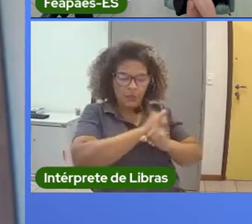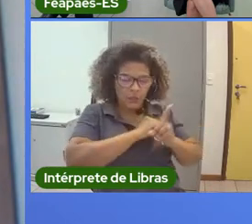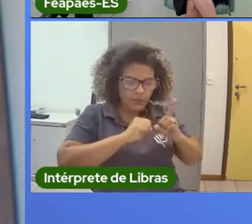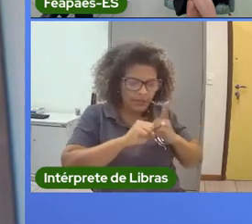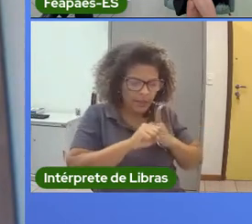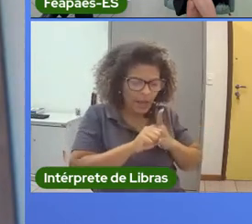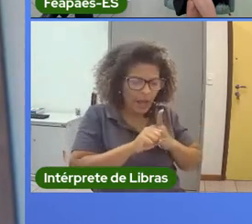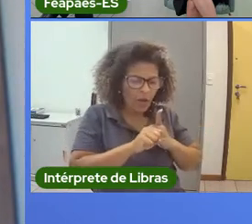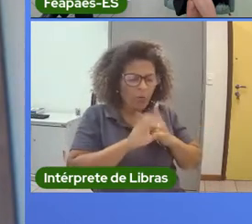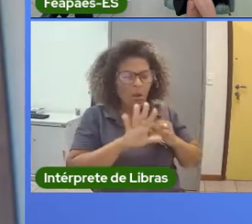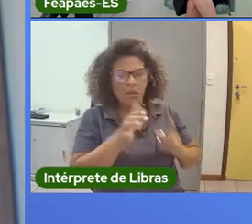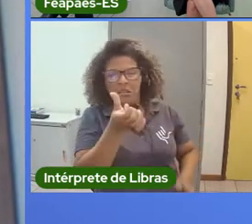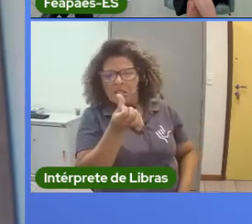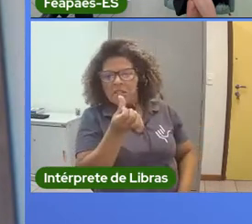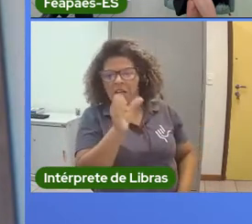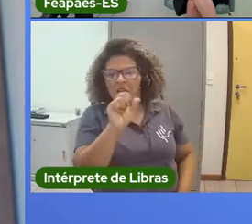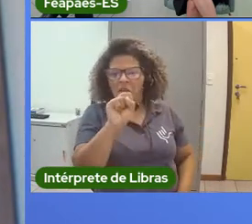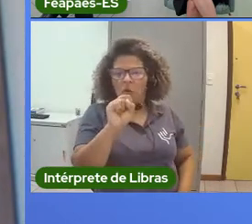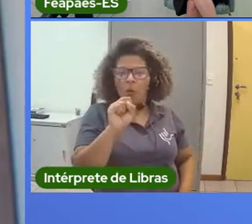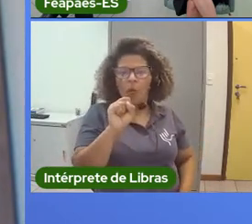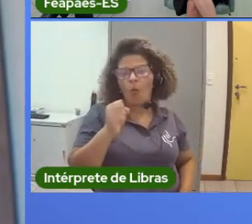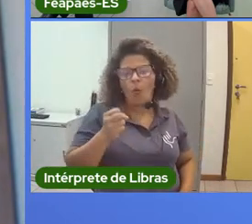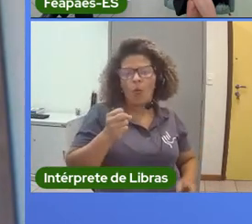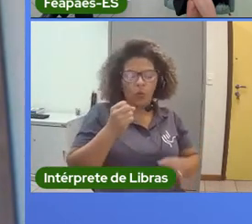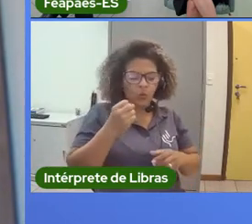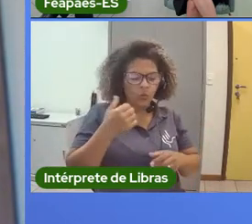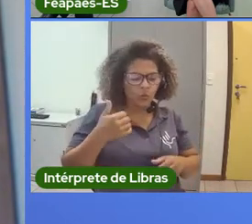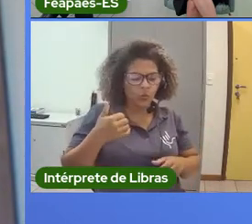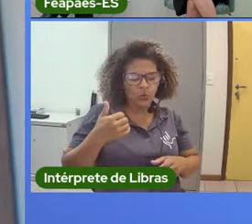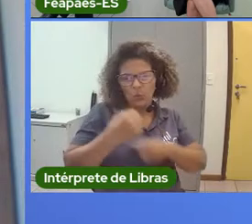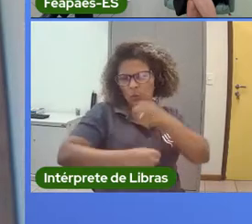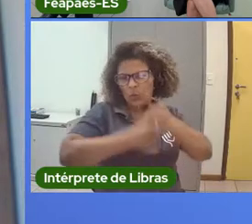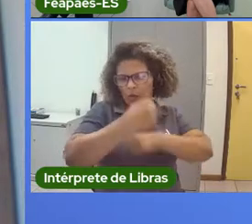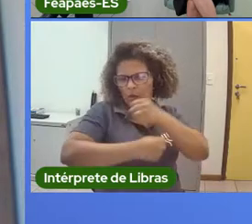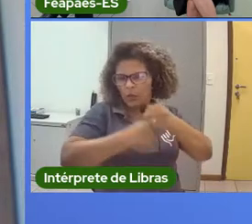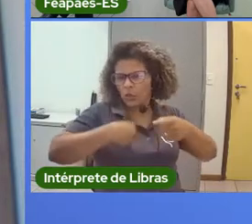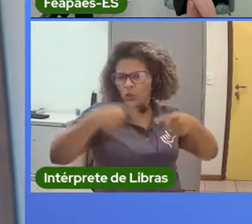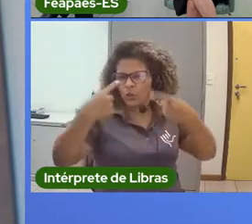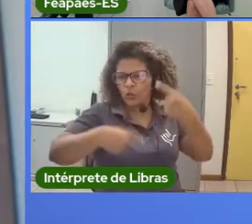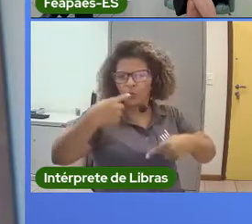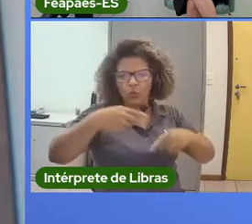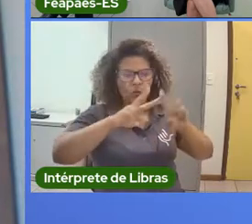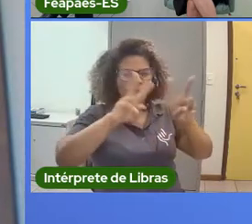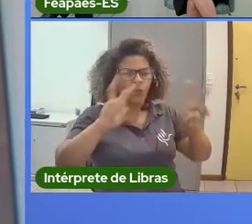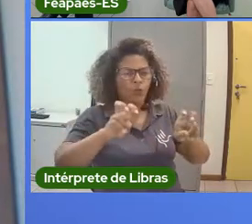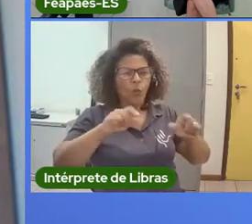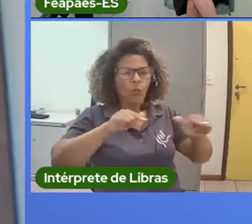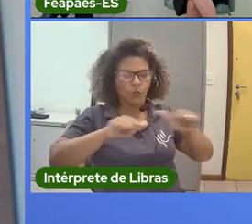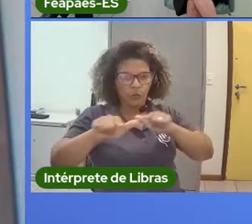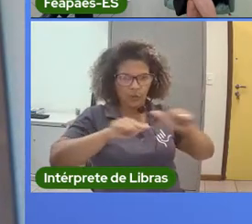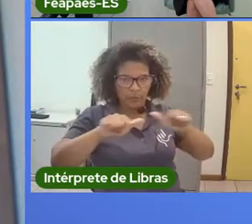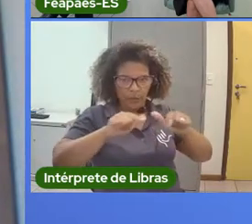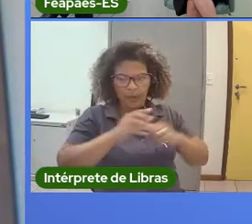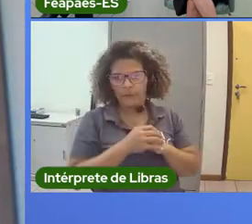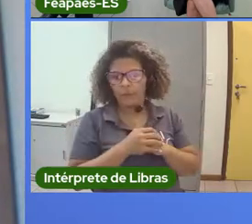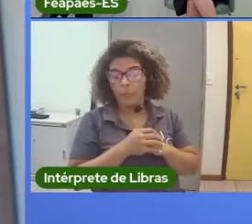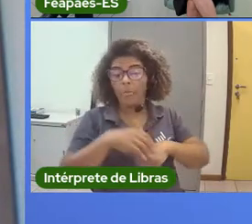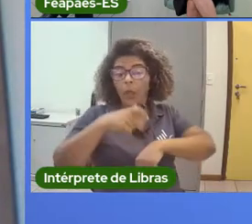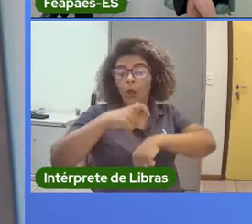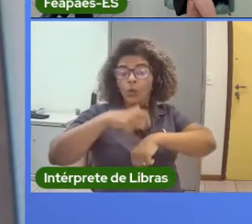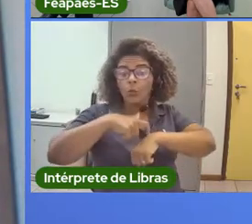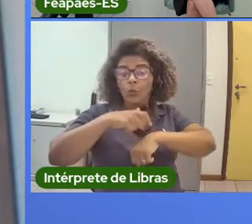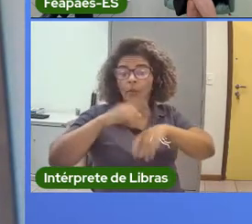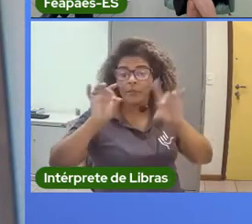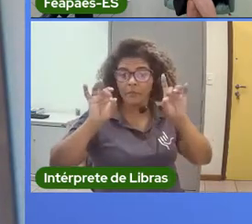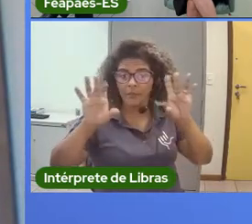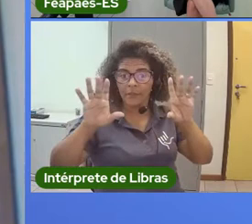de 6 a 8 anos aí eu tenho refletido muito sobre essas questões relativas ao trabalho, e num momento específico eu